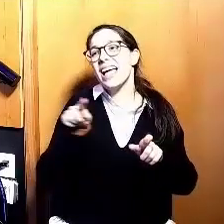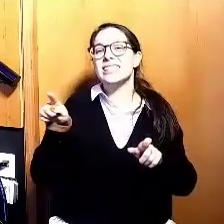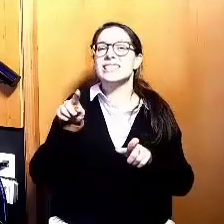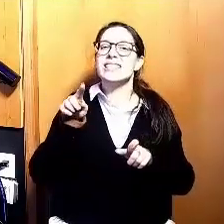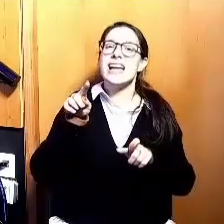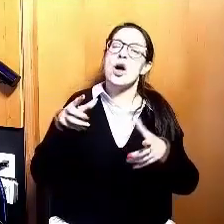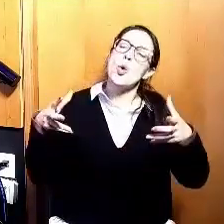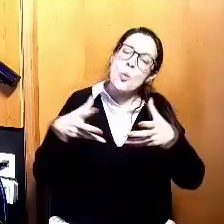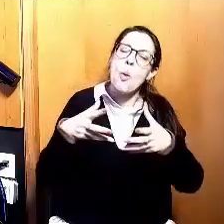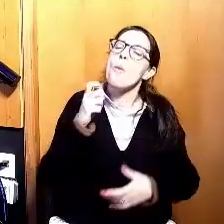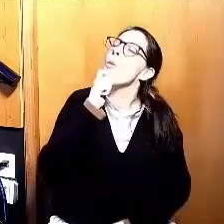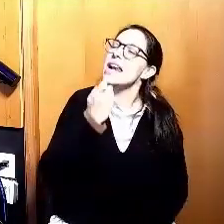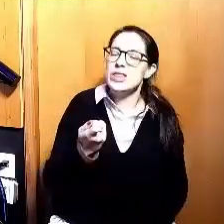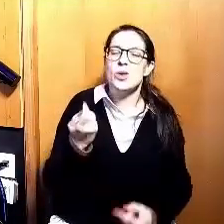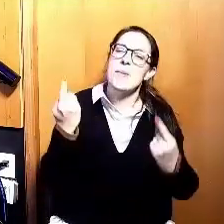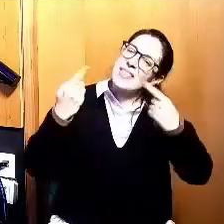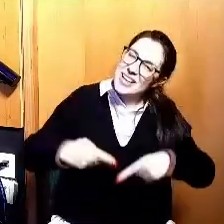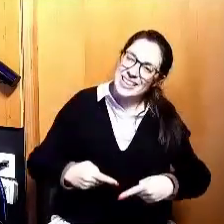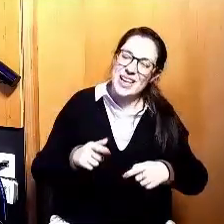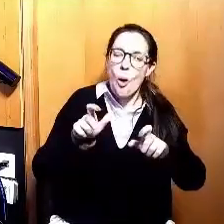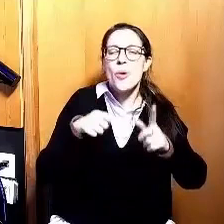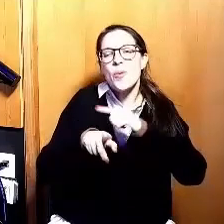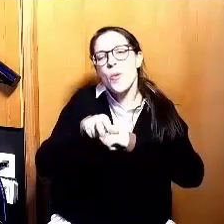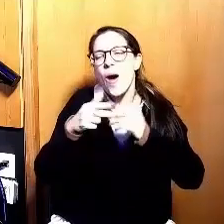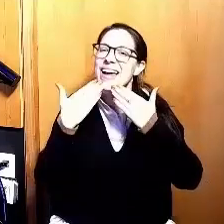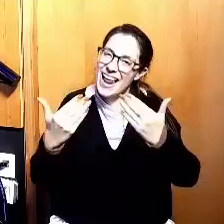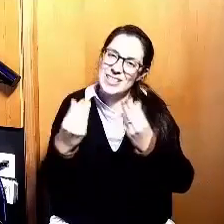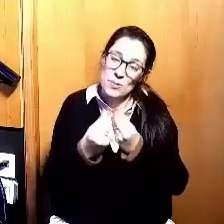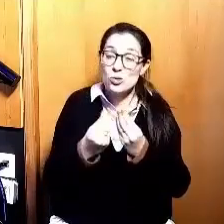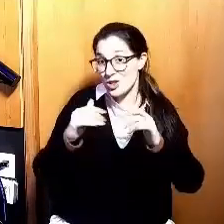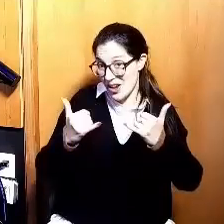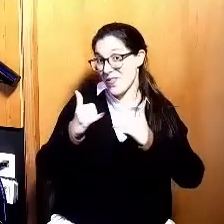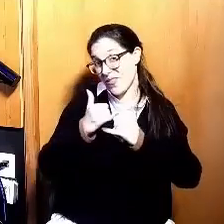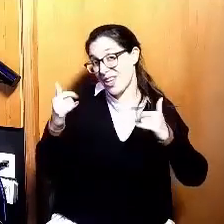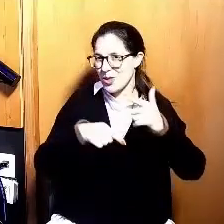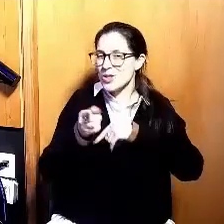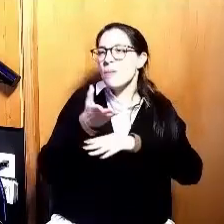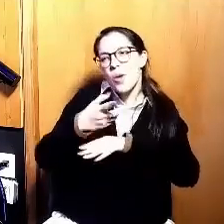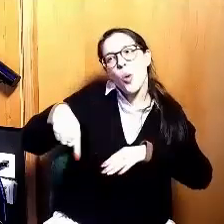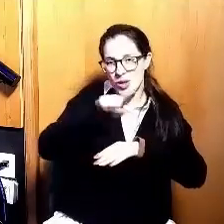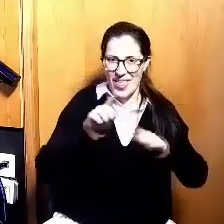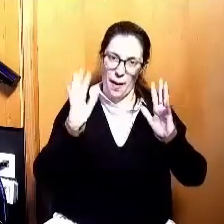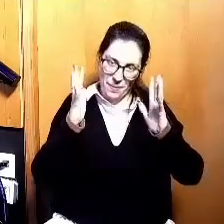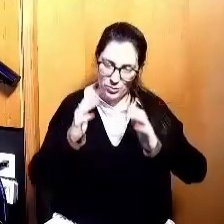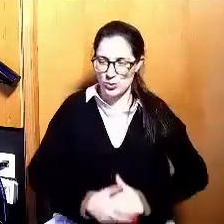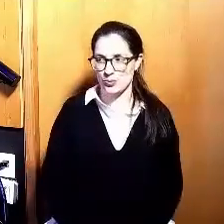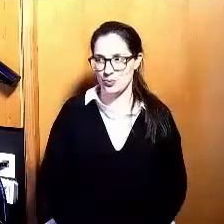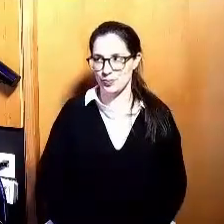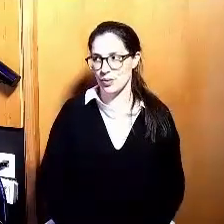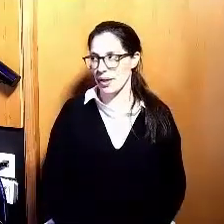debatir, obviamente, pero igual les agradecemos un montón y ya estamos en hora, así que les pido un enorme aplauso y muchas gracias.